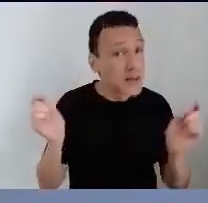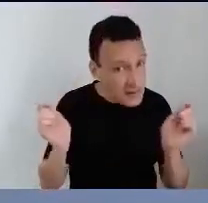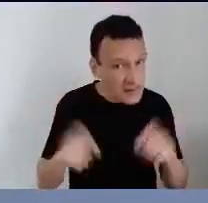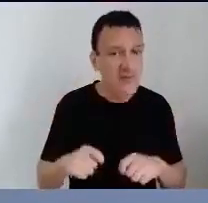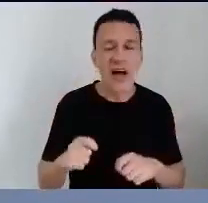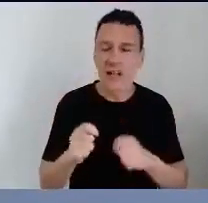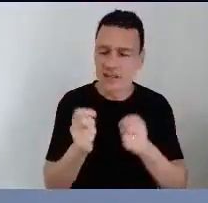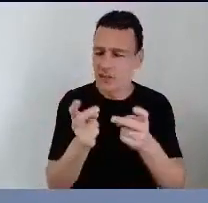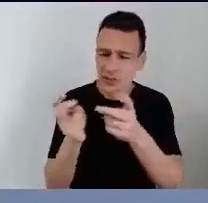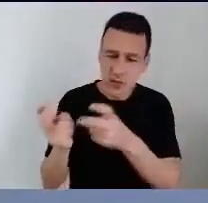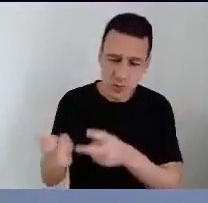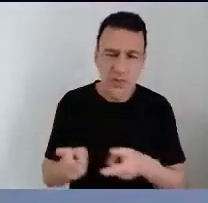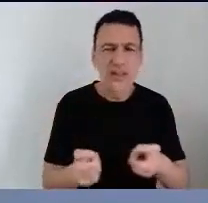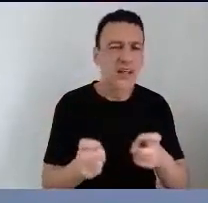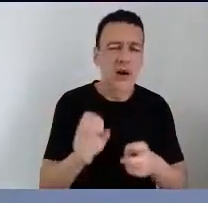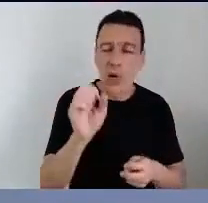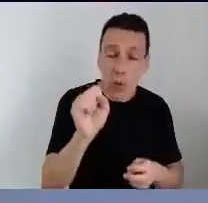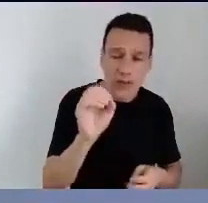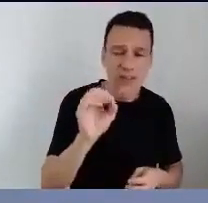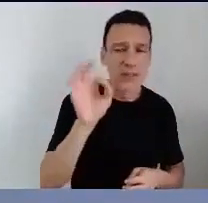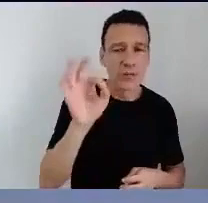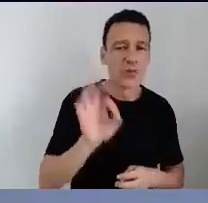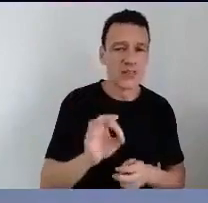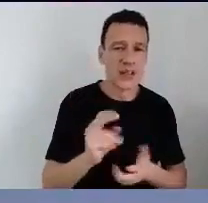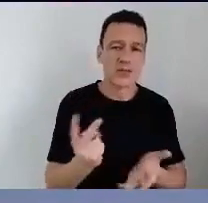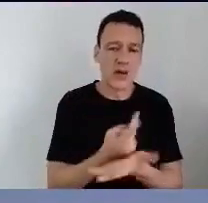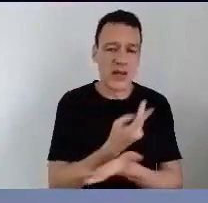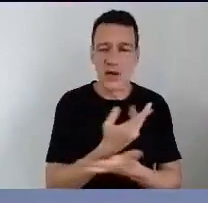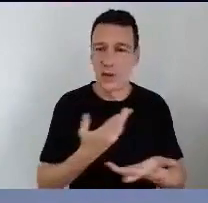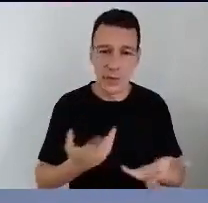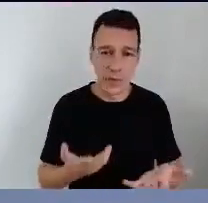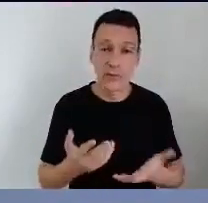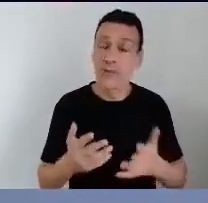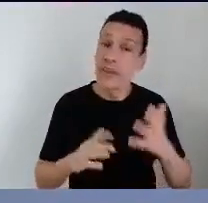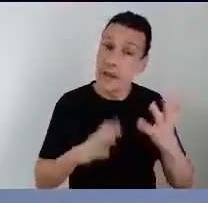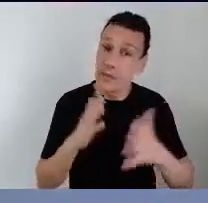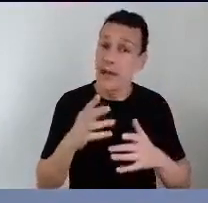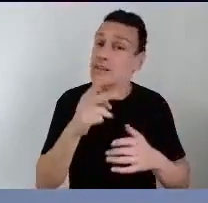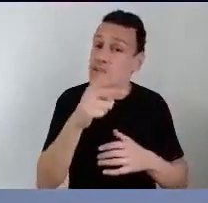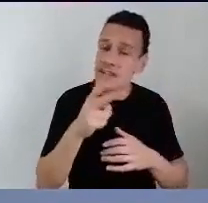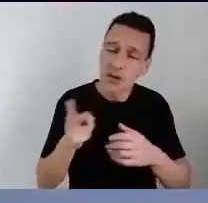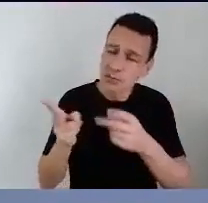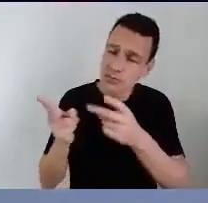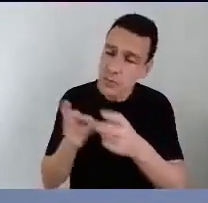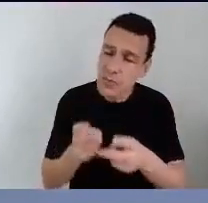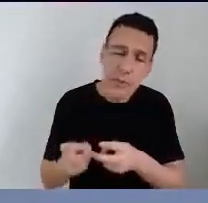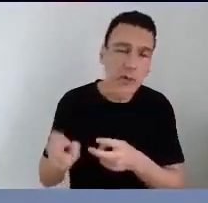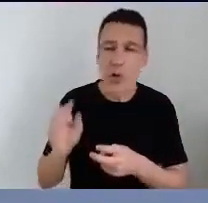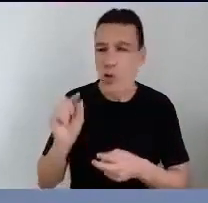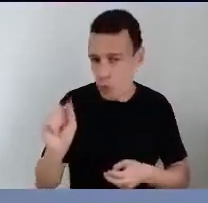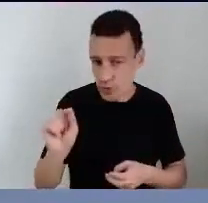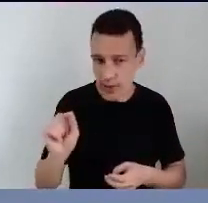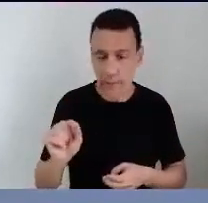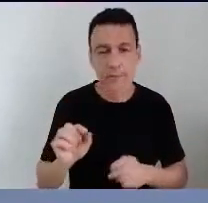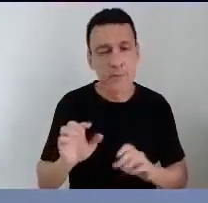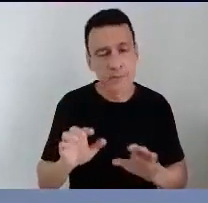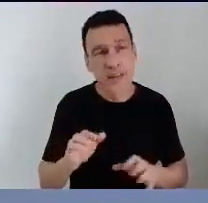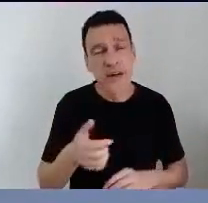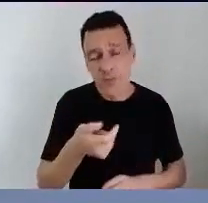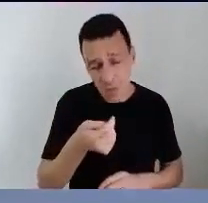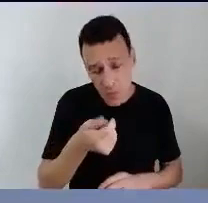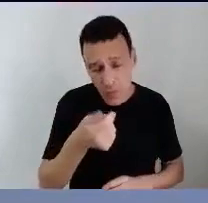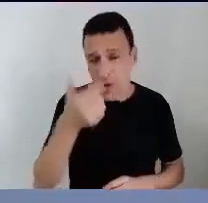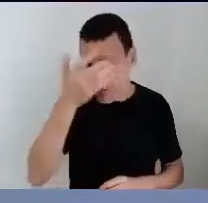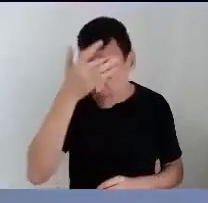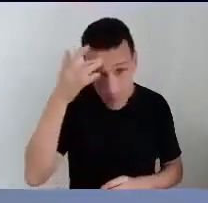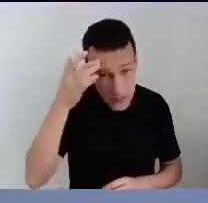de uma interface. Então, depende muito do que tu conseguiu extrair dessas 5 pessoas. Não é um problema ter poucas pessoas, né, falando